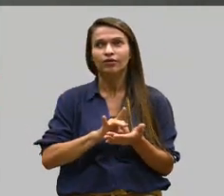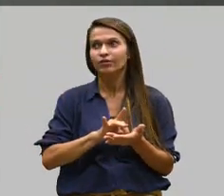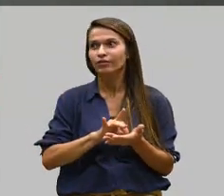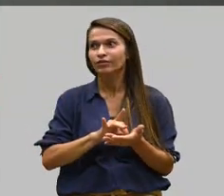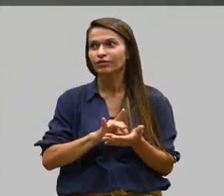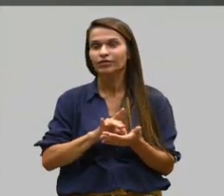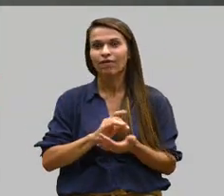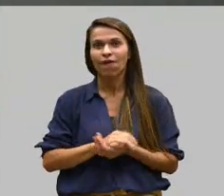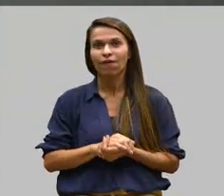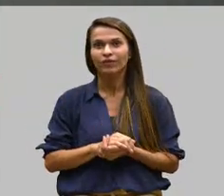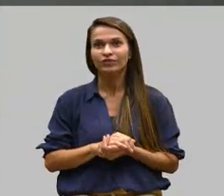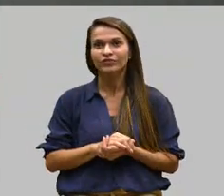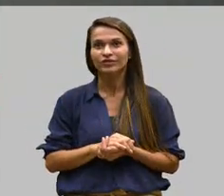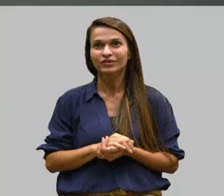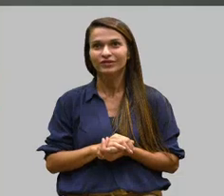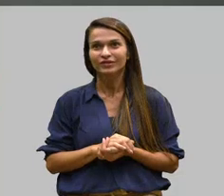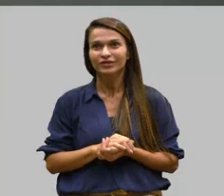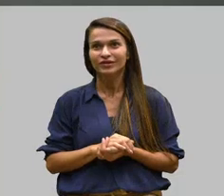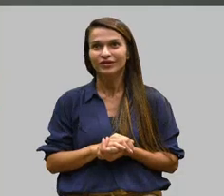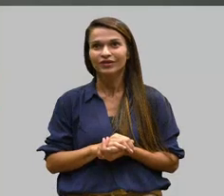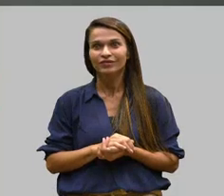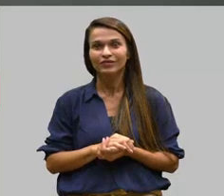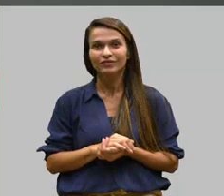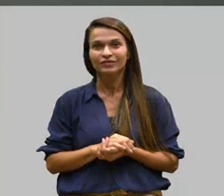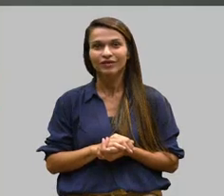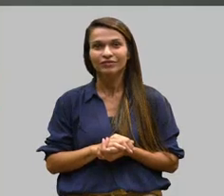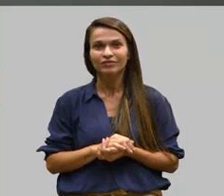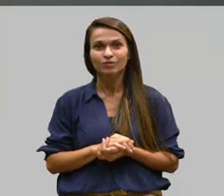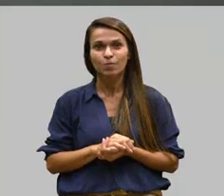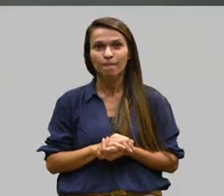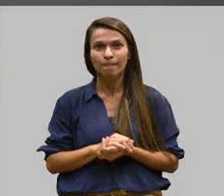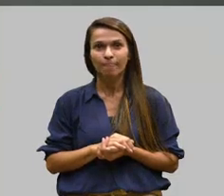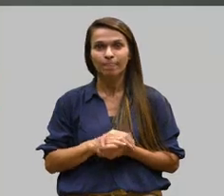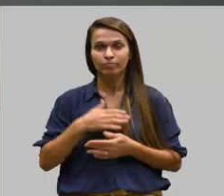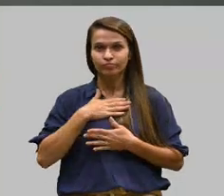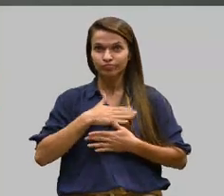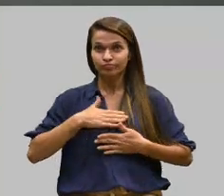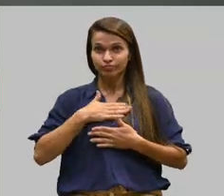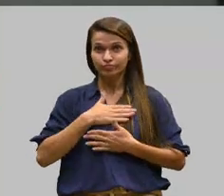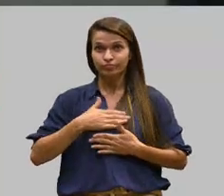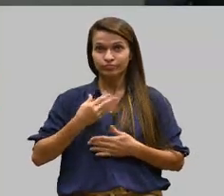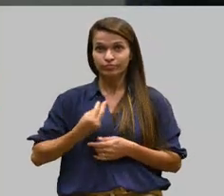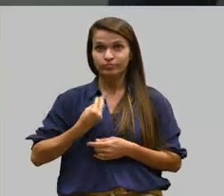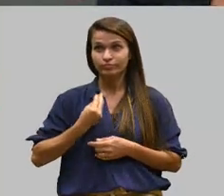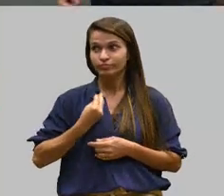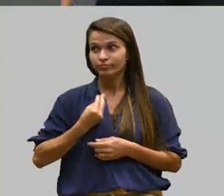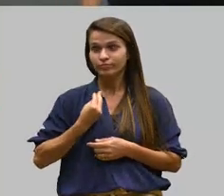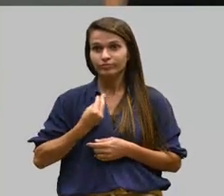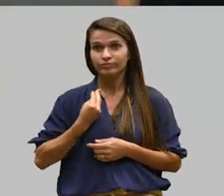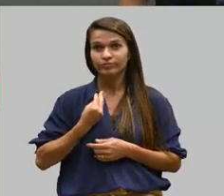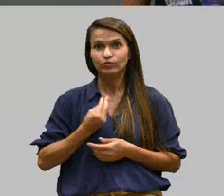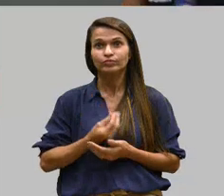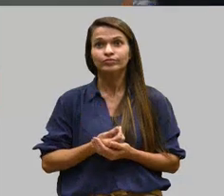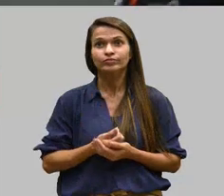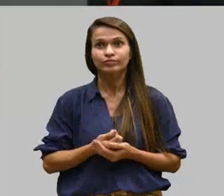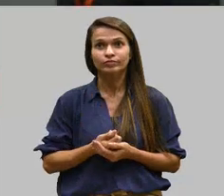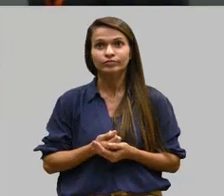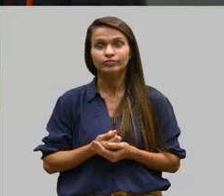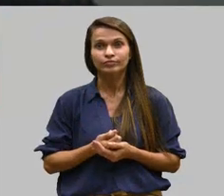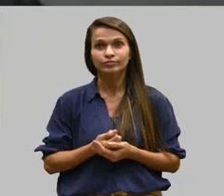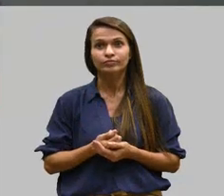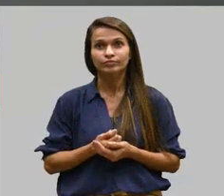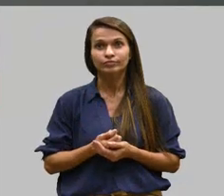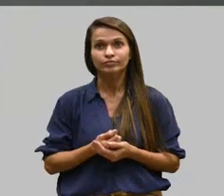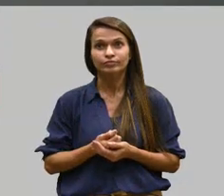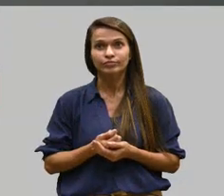mas que prazer que satisfação saber que você conheceu o Rodrigo viu e o parabenizo você por essa